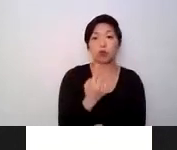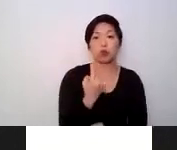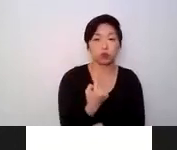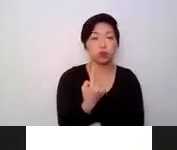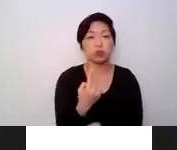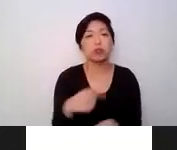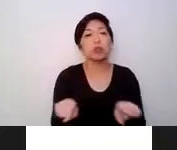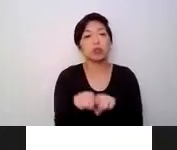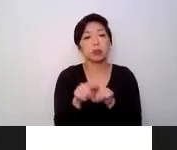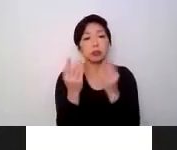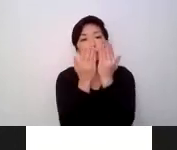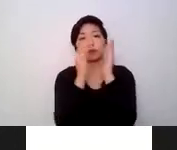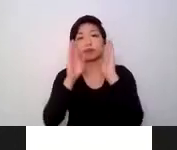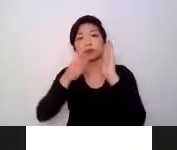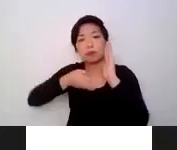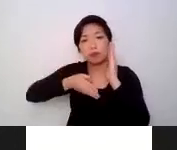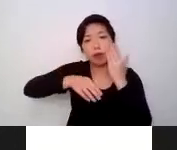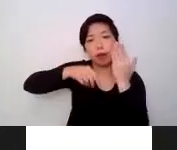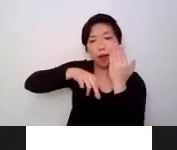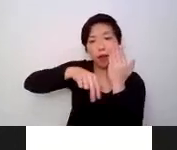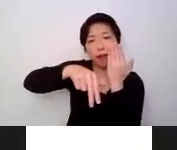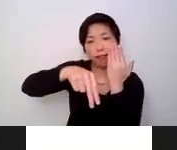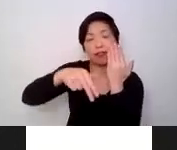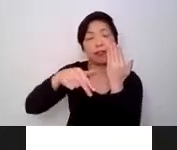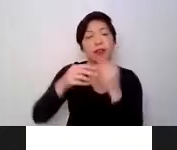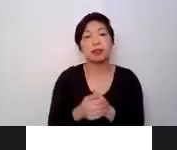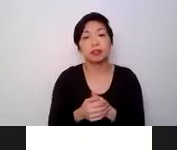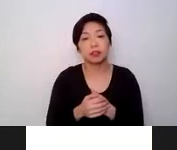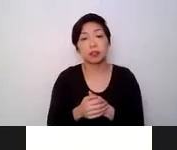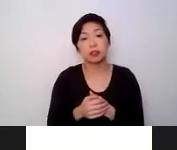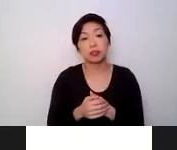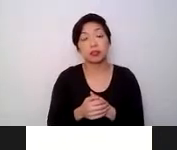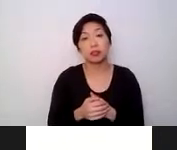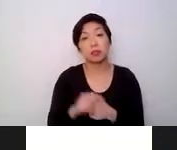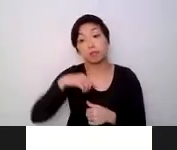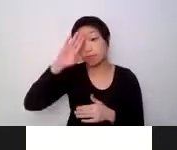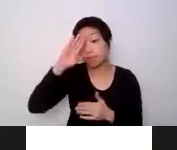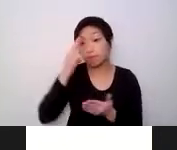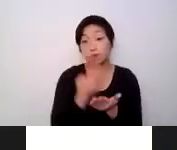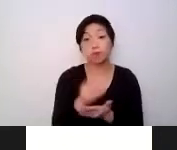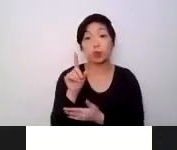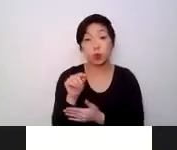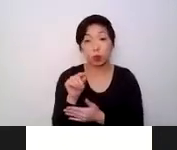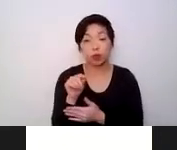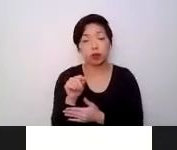entrada, como a gente acabou de mostrar na imagem, acredita-se que foi executado e